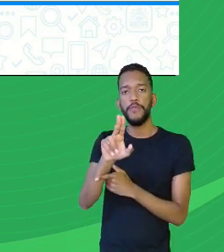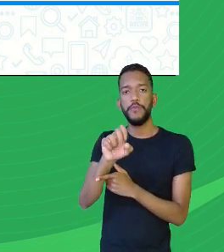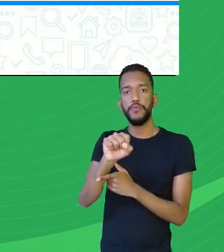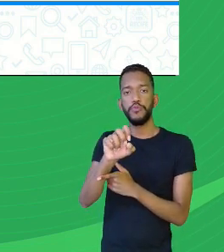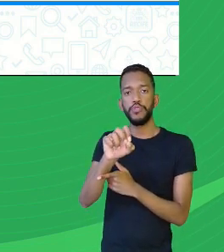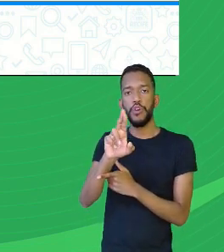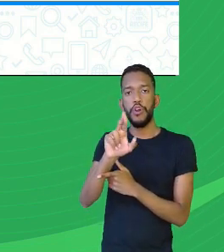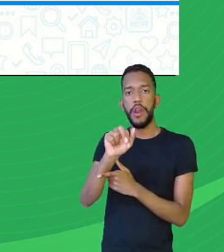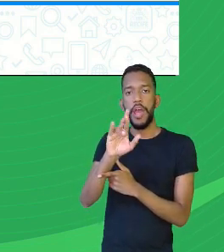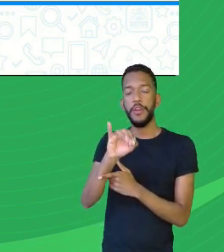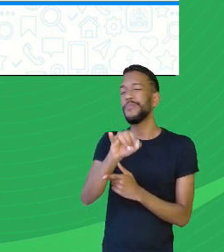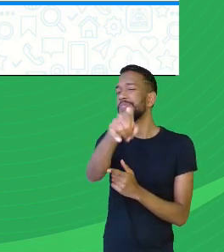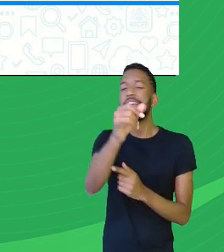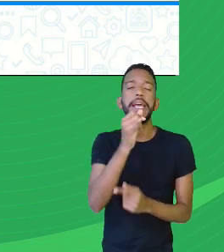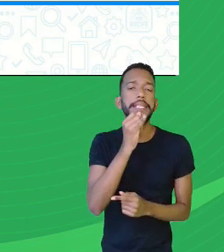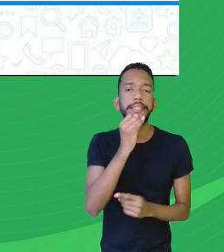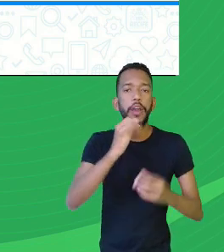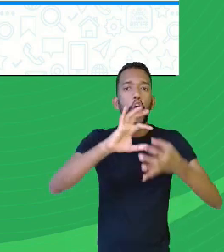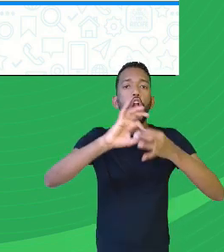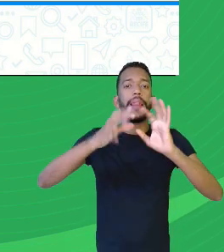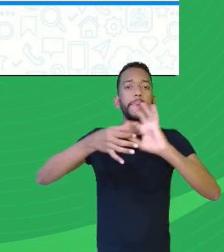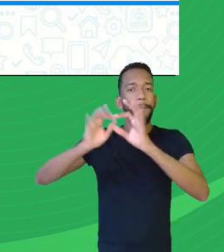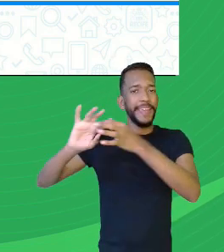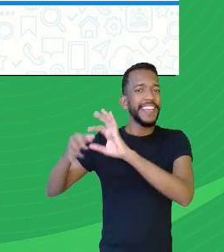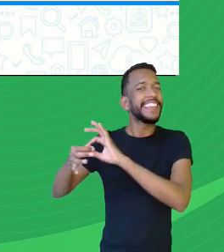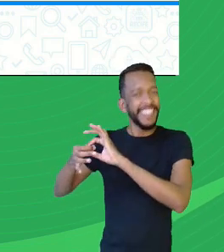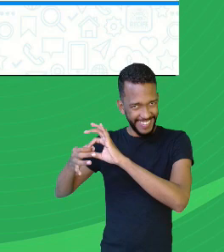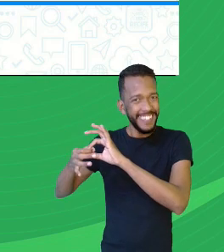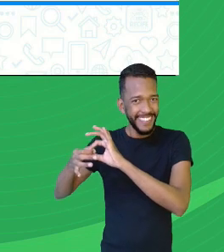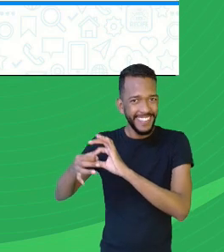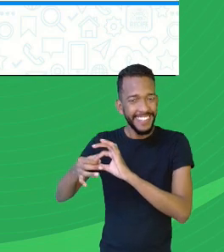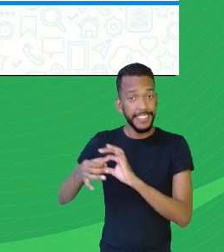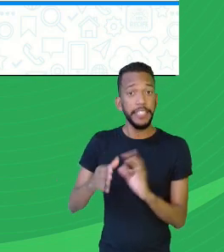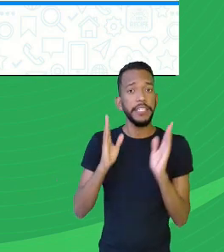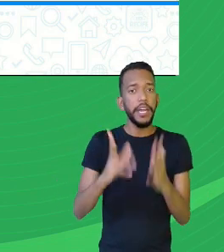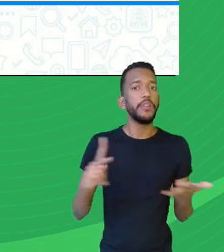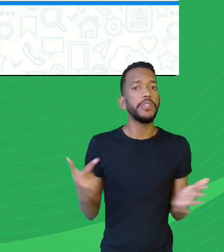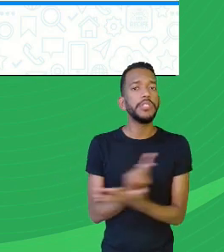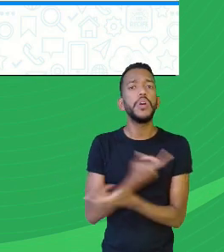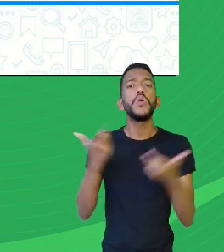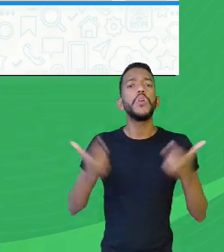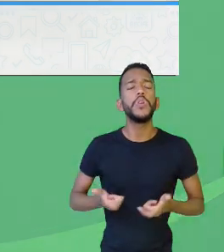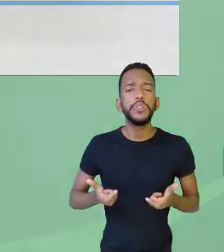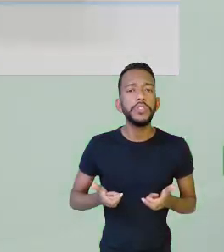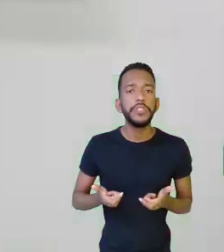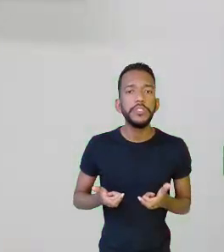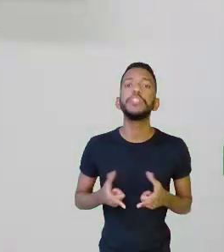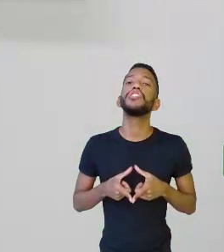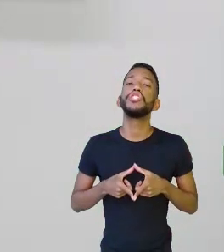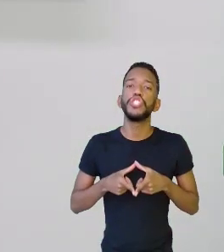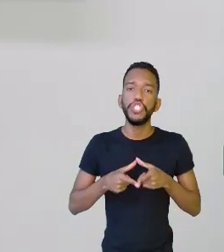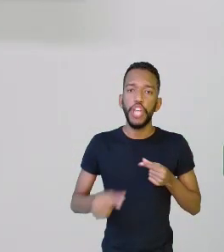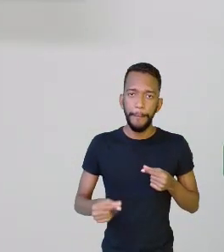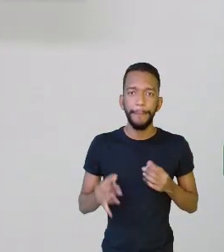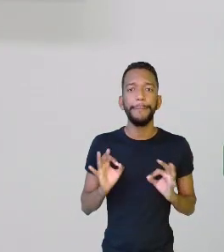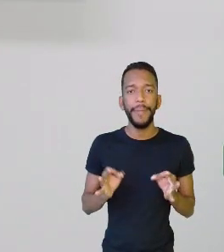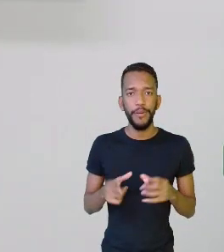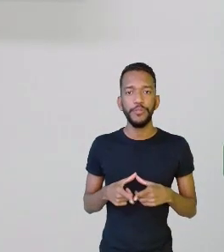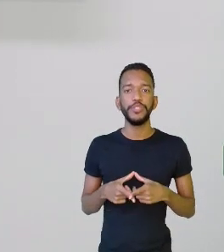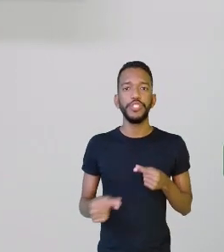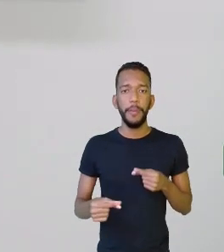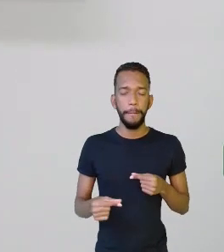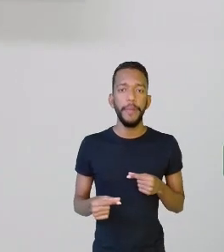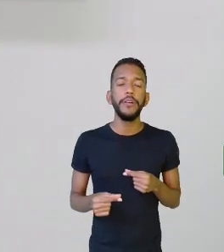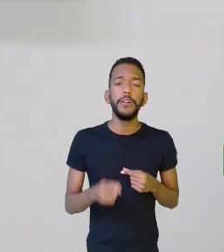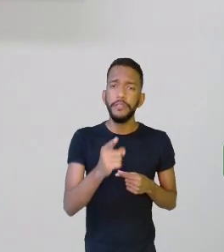bem, estão acontecendo agora as Olimpíadas. E as Olimpíadas estão acontecendo em que país? No Japão. Então,